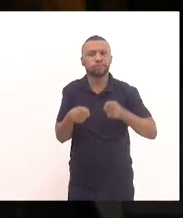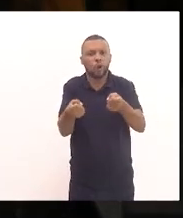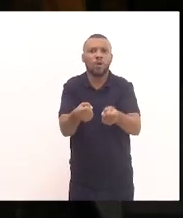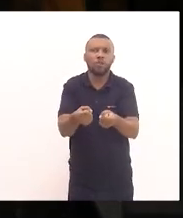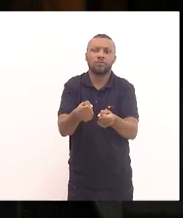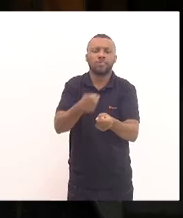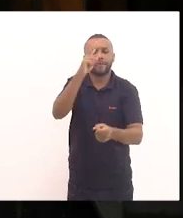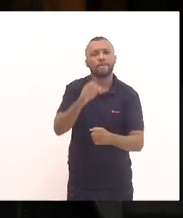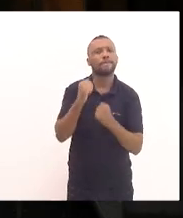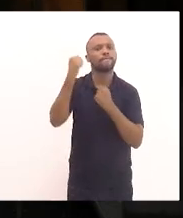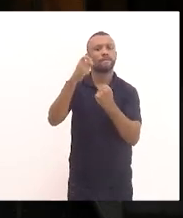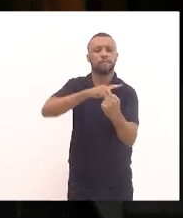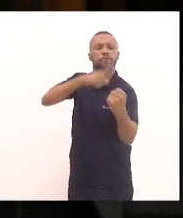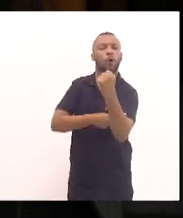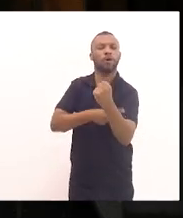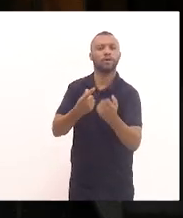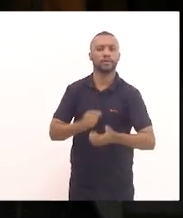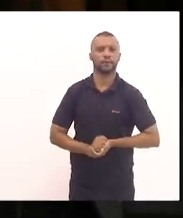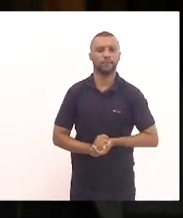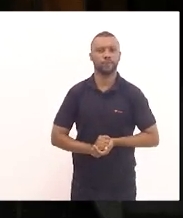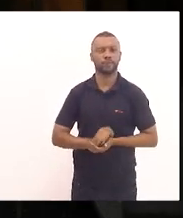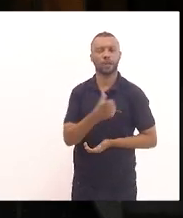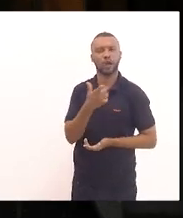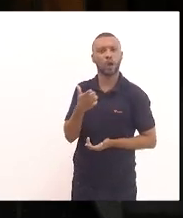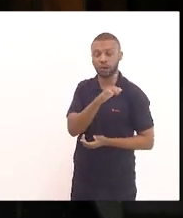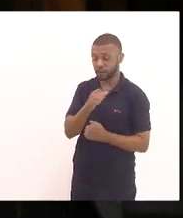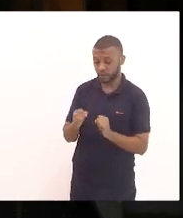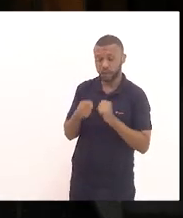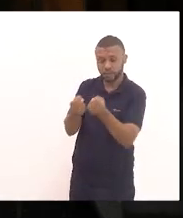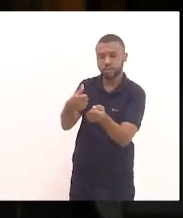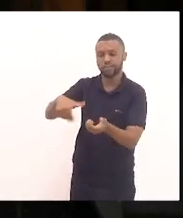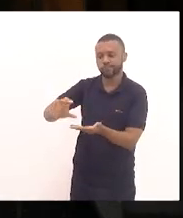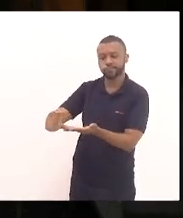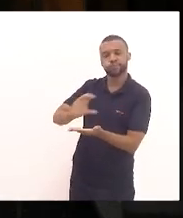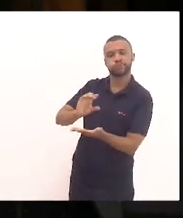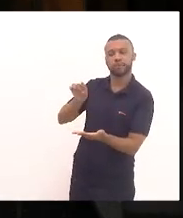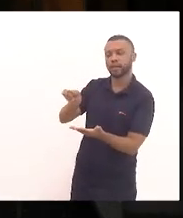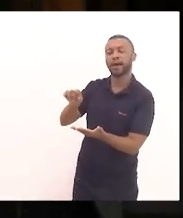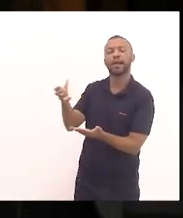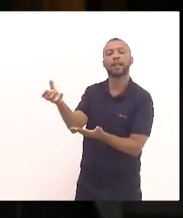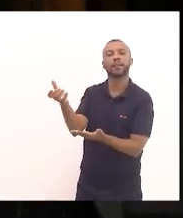Então, nesse sentido, garantir um lastro orçamentário através do FECAM,